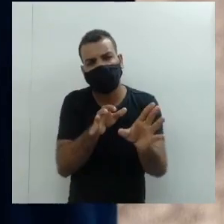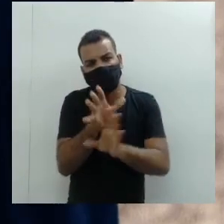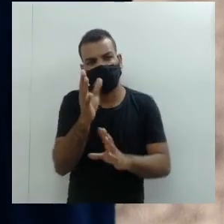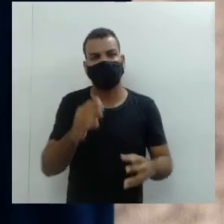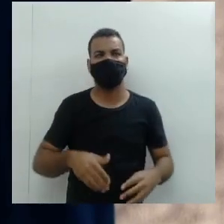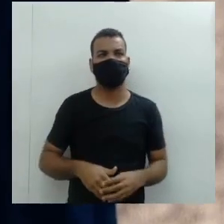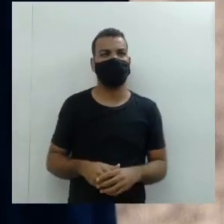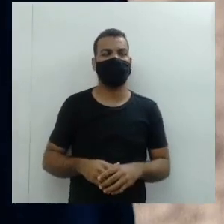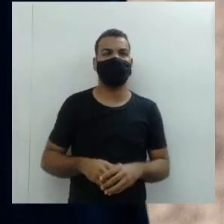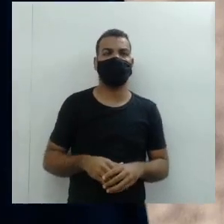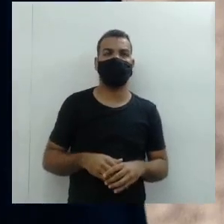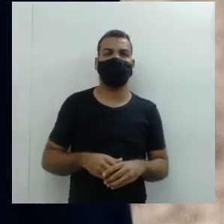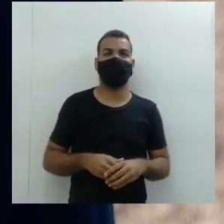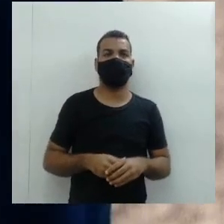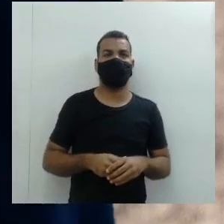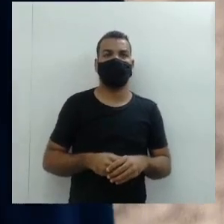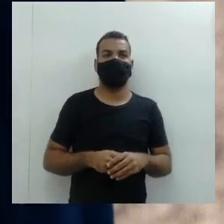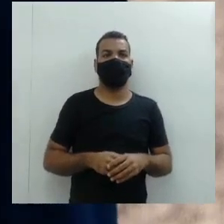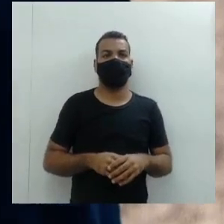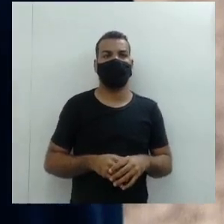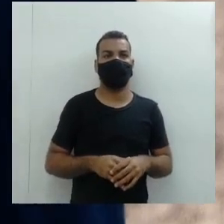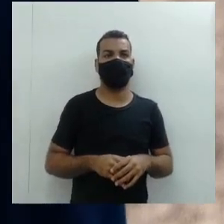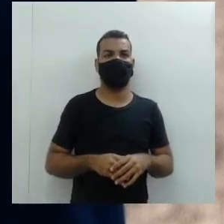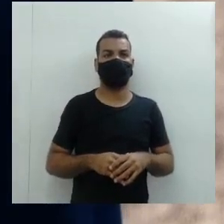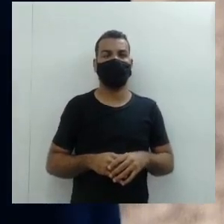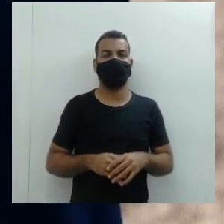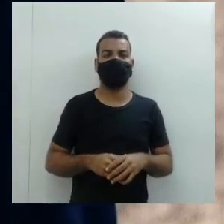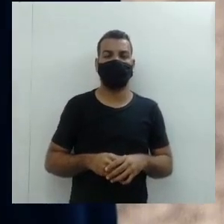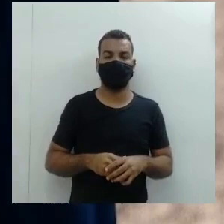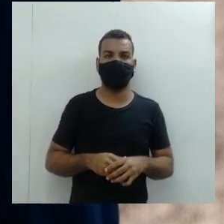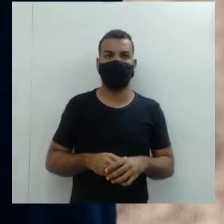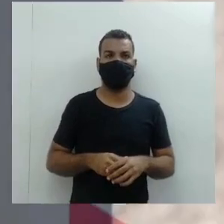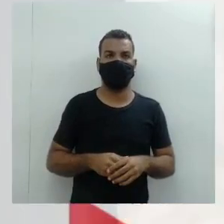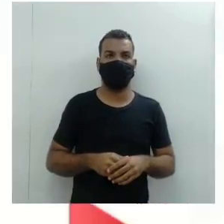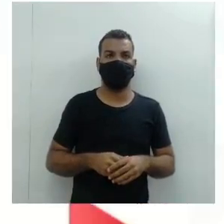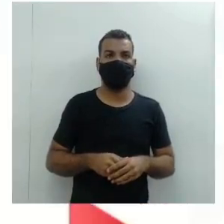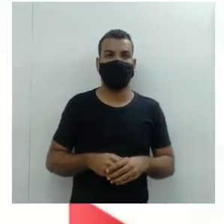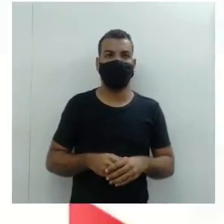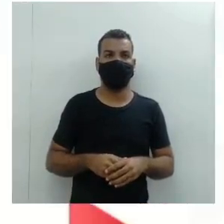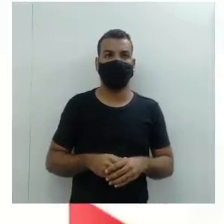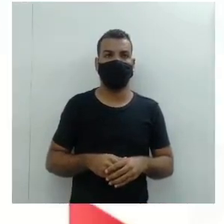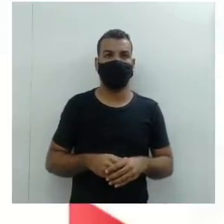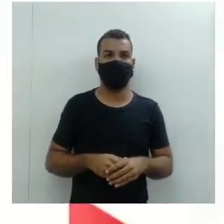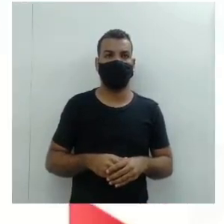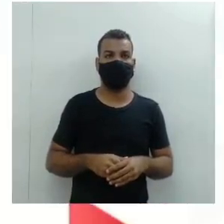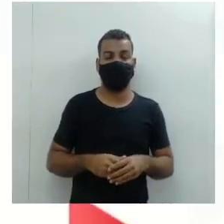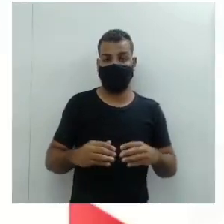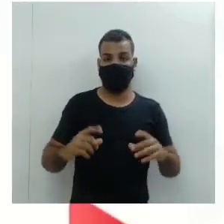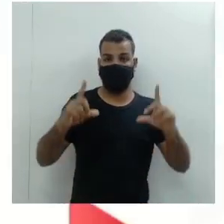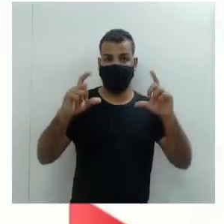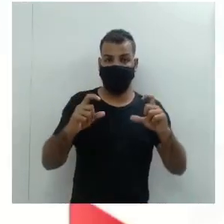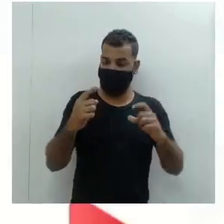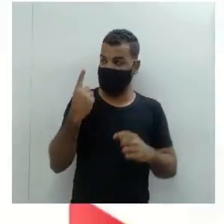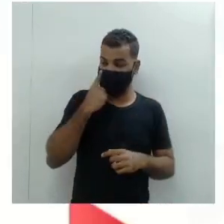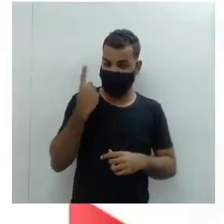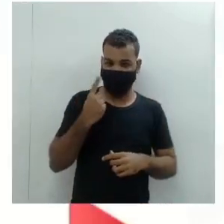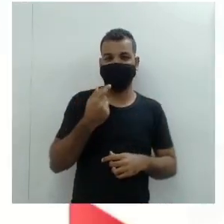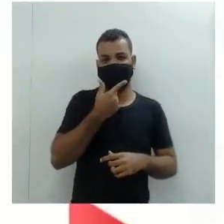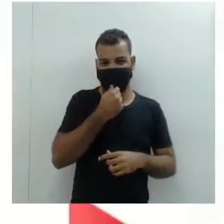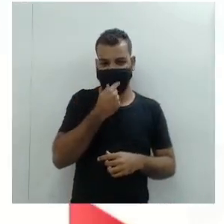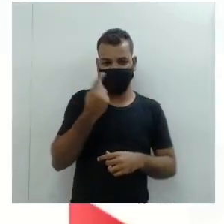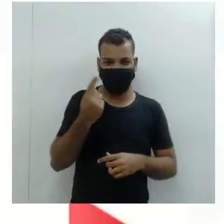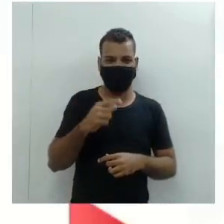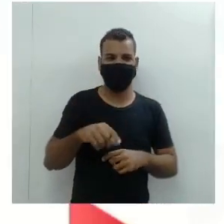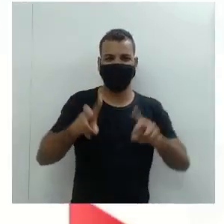é extremamente interessante. Só pontuando que aí na frente, na tela, né, nós podemos ver aí a foto do Ezra Pound, que foi o autor ali